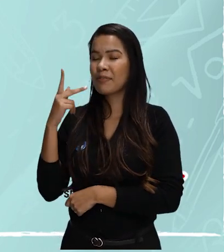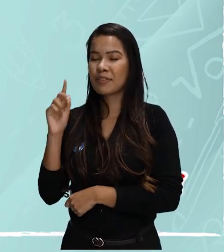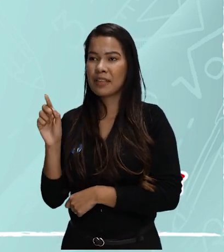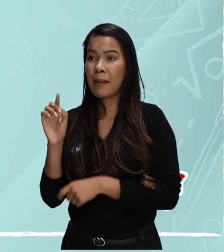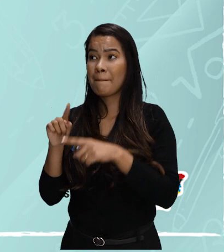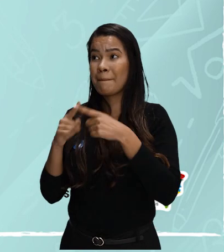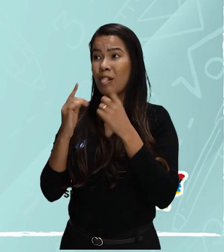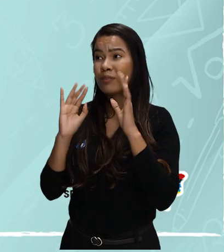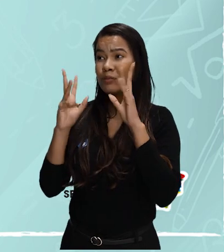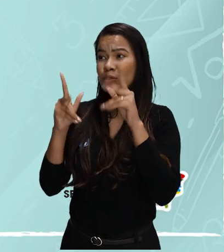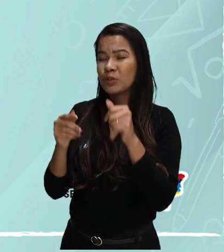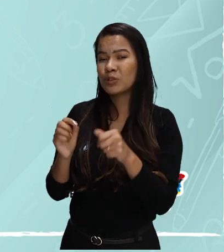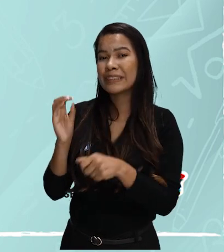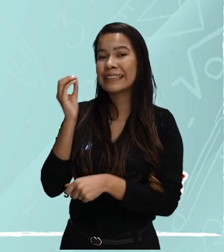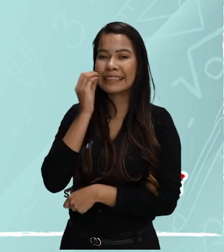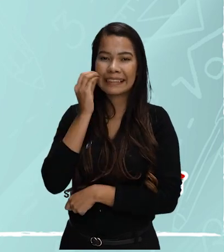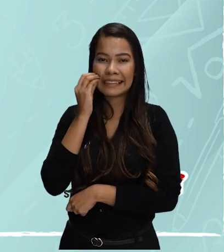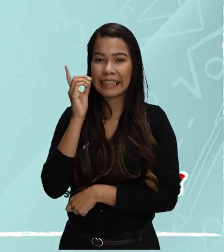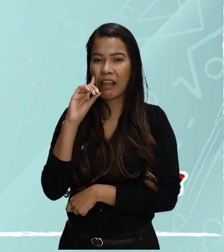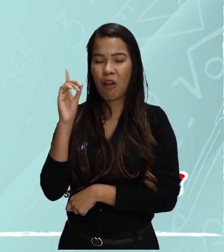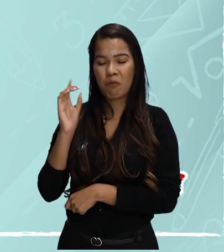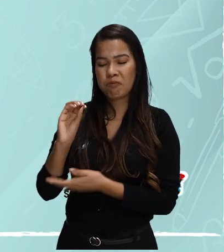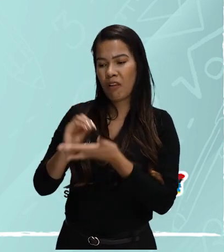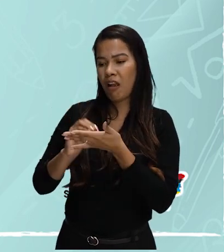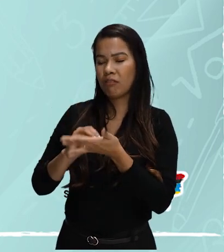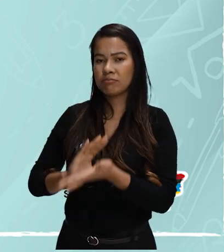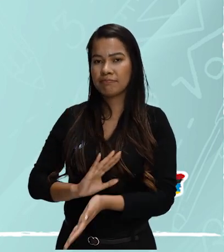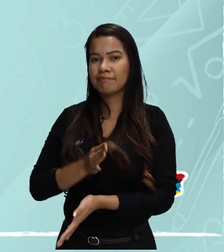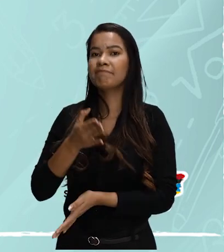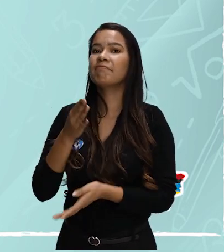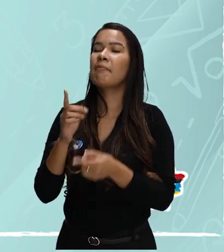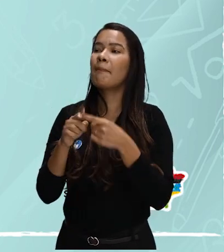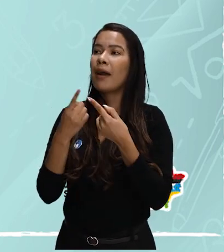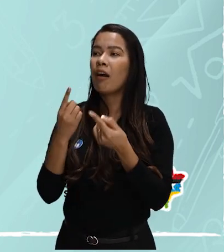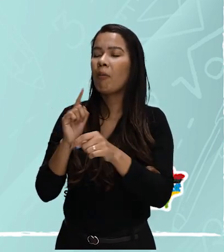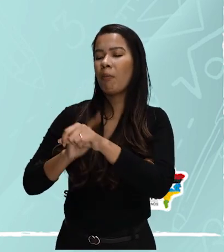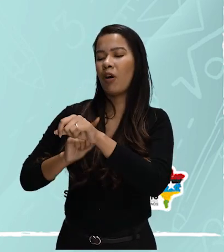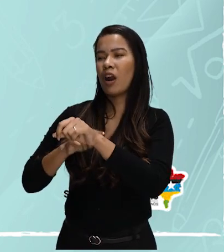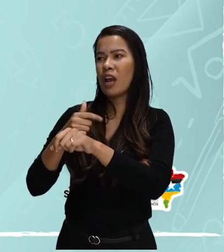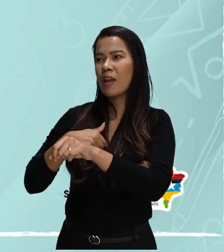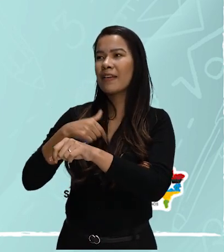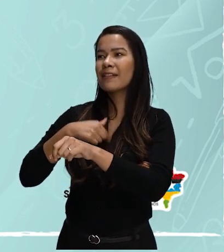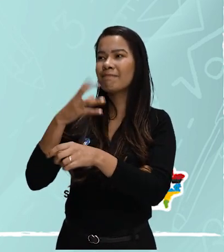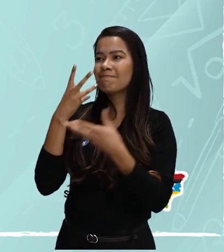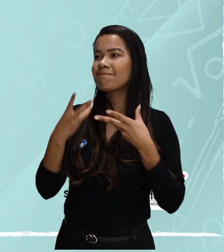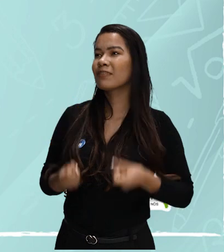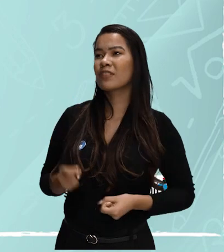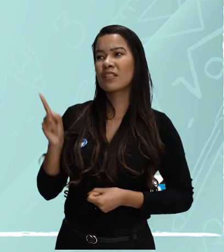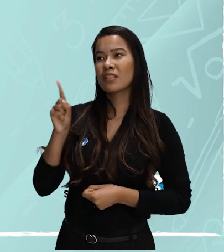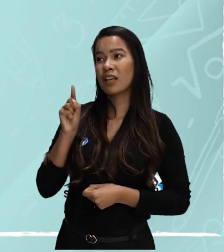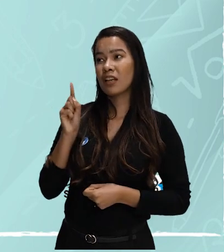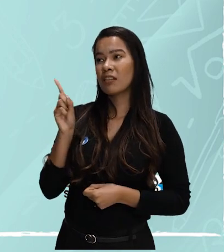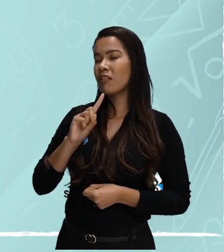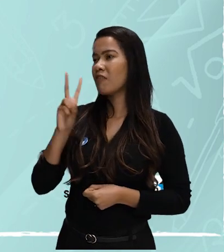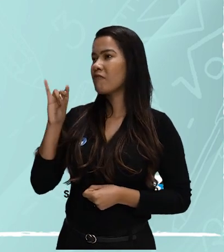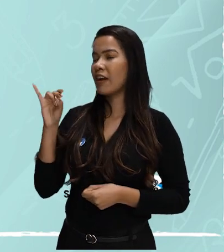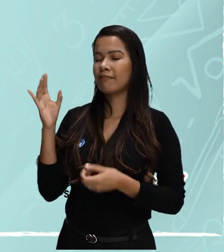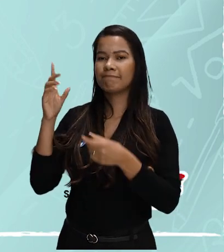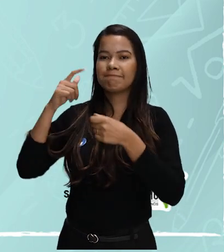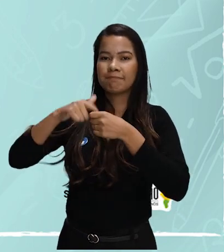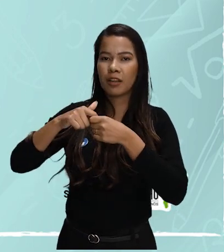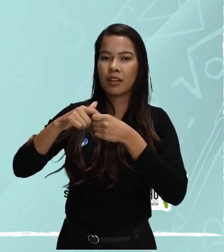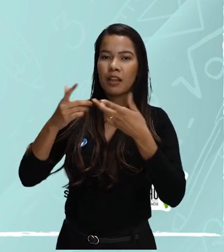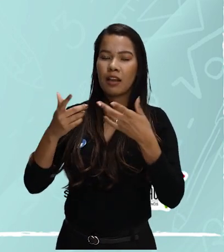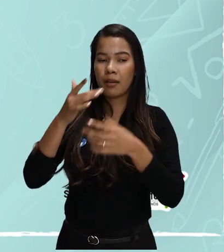já tentei, não faltou coragem. E uma hora eu ia me tocar que você não vai mais voltar. A pessoa foi